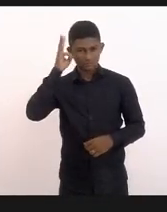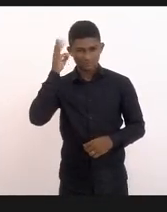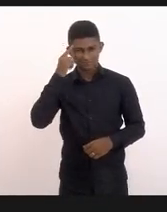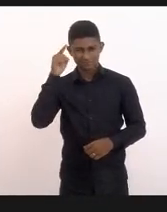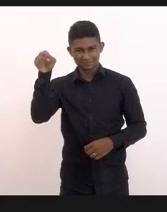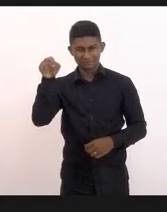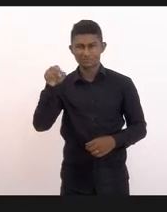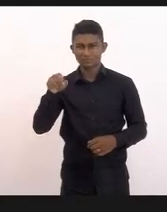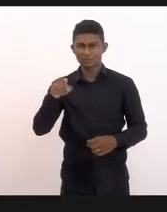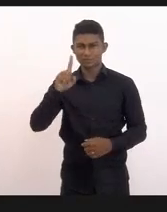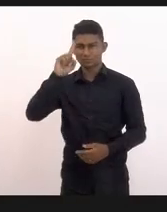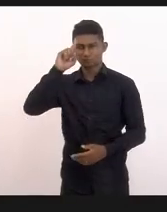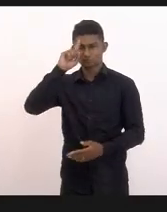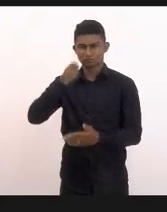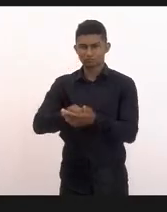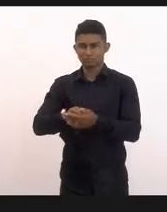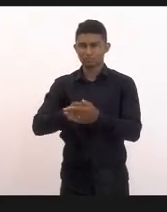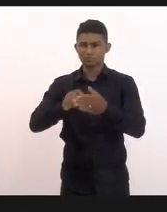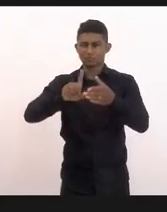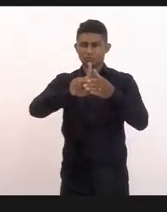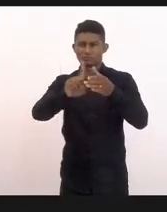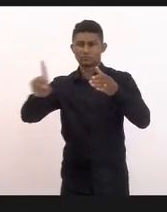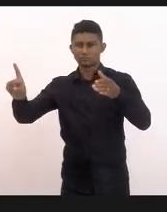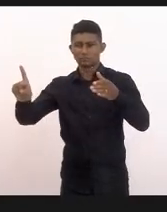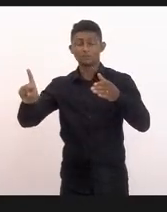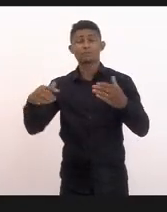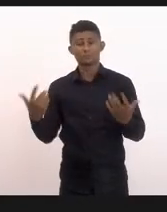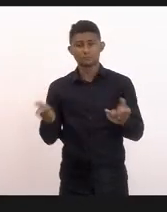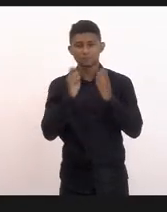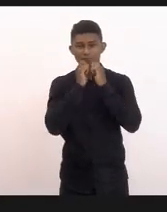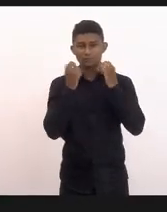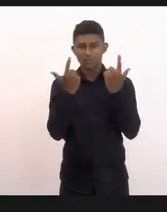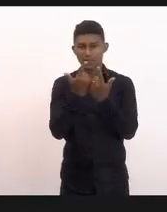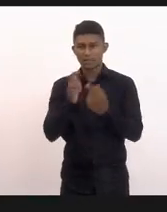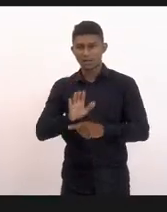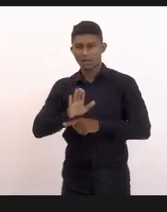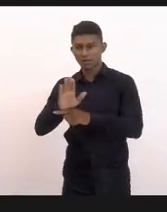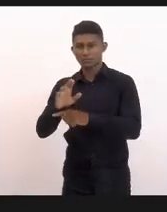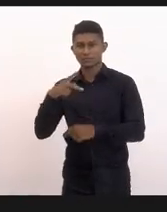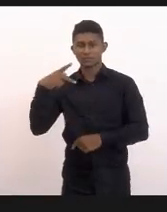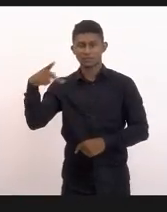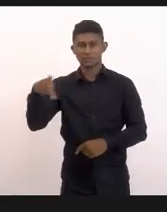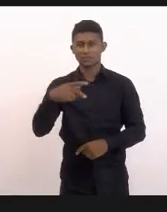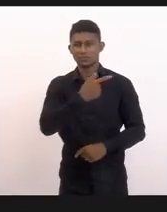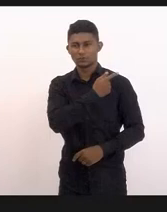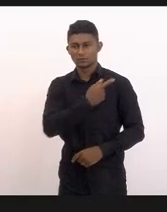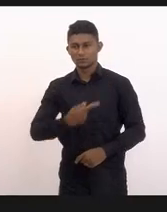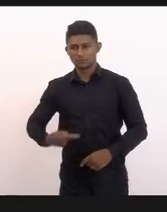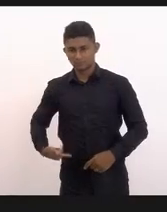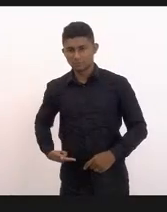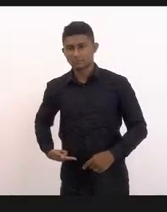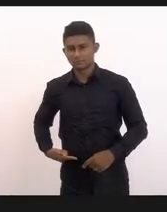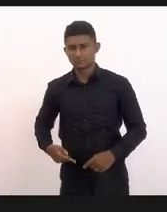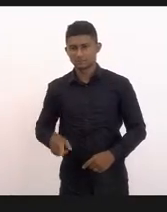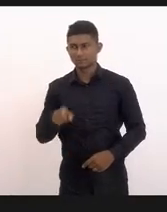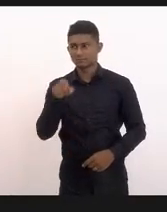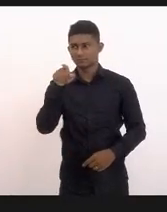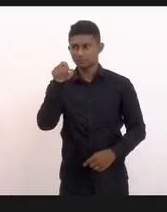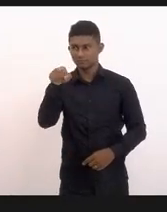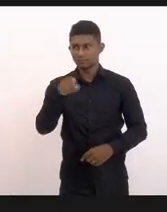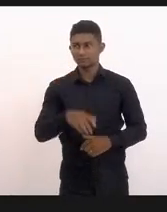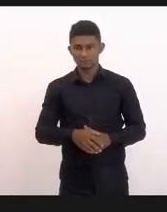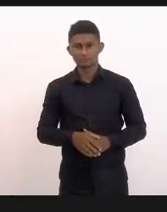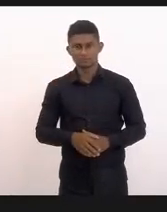votações, tem ajudado o governo Cláudio Castro a cumprir, né, o seu papel à frente do governo do Rio de